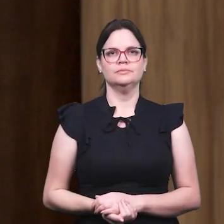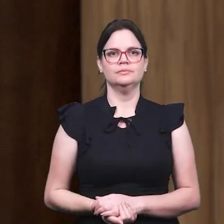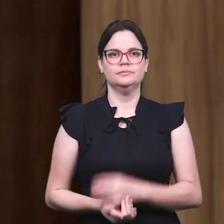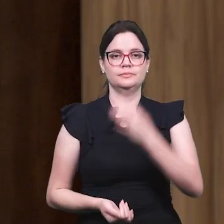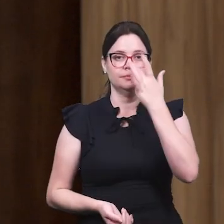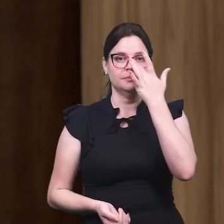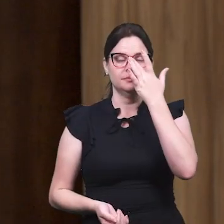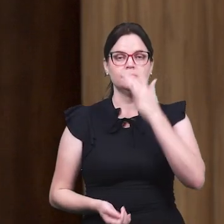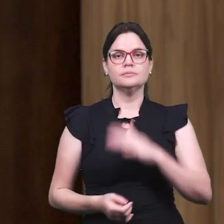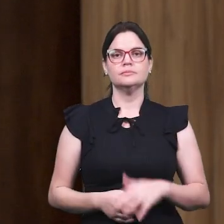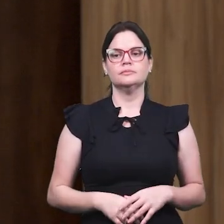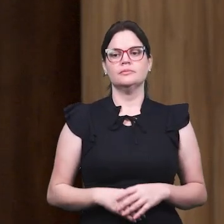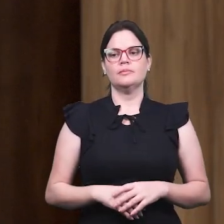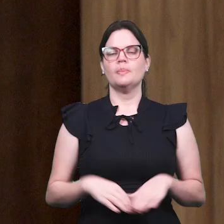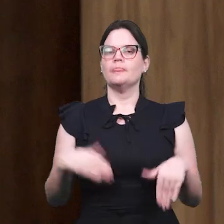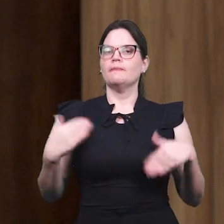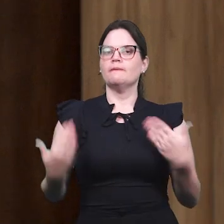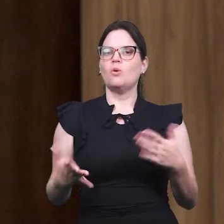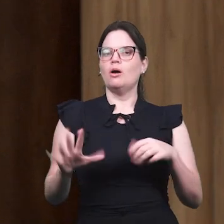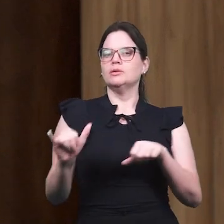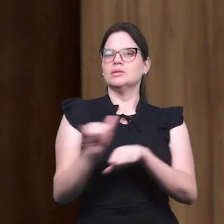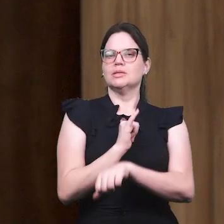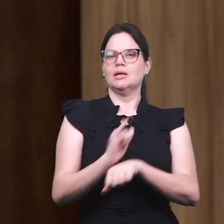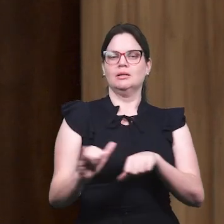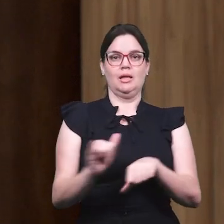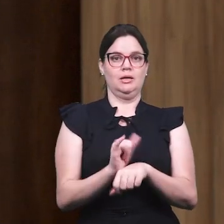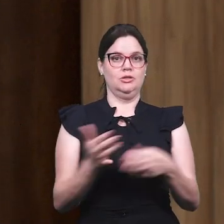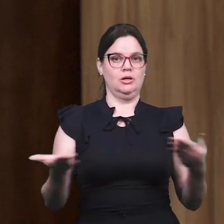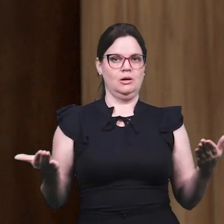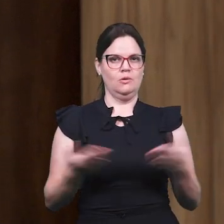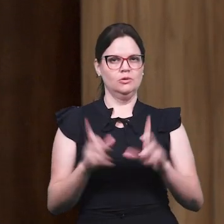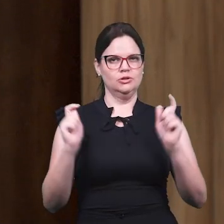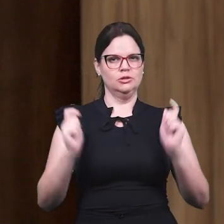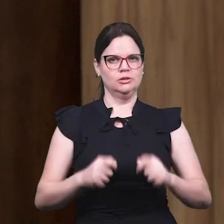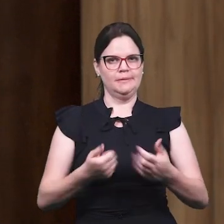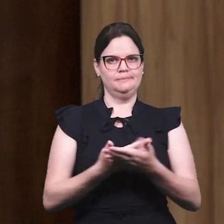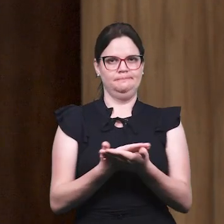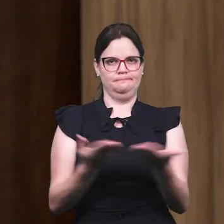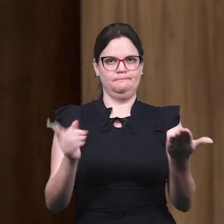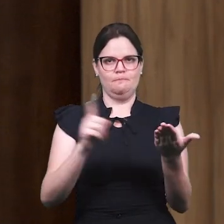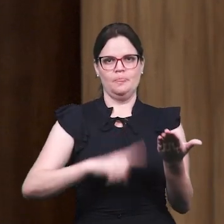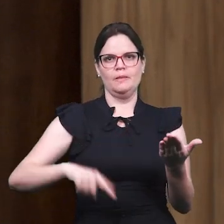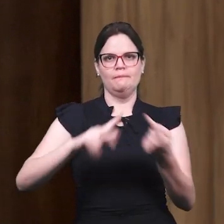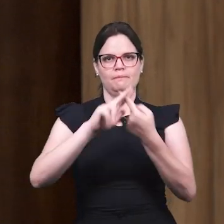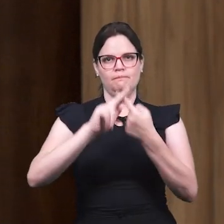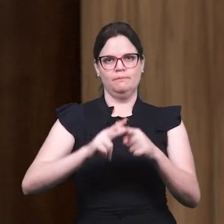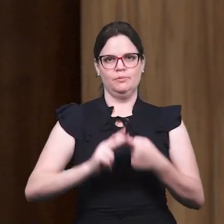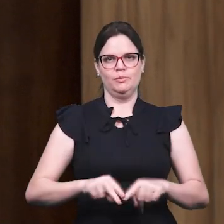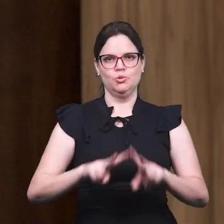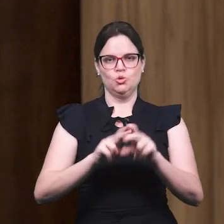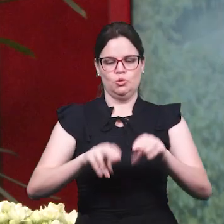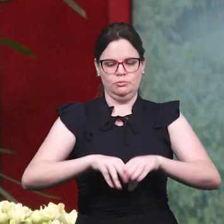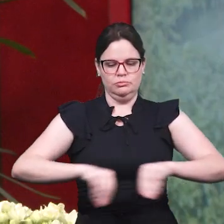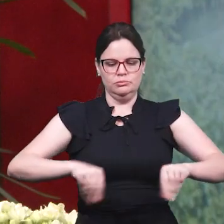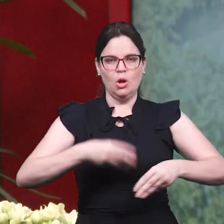doutor Alexandre, quais as estratégias que hoje estão disponíveis nessa manutenção do solo? Hoje a gente